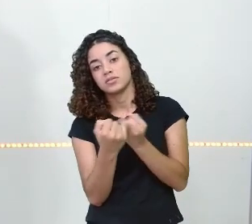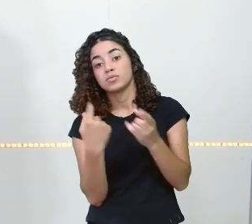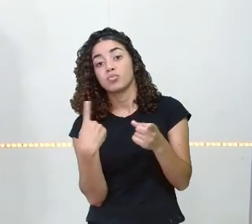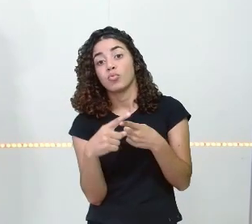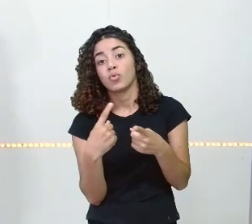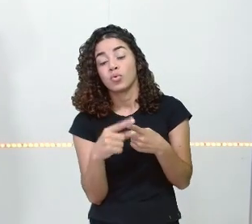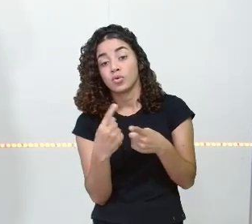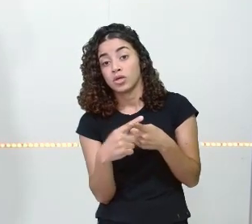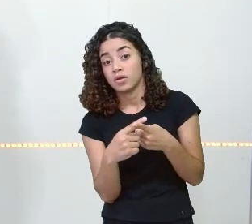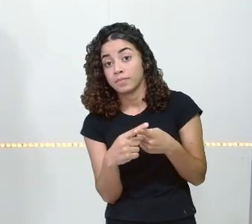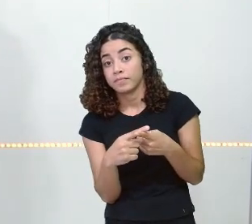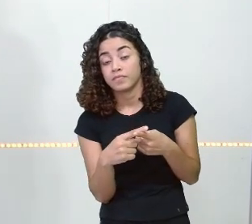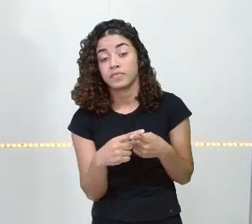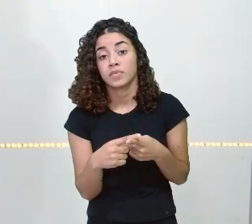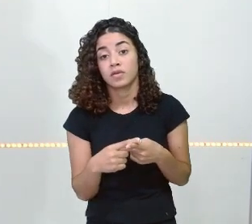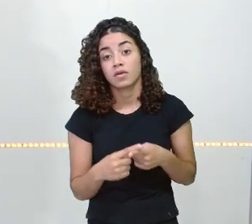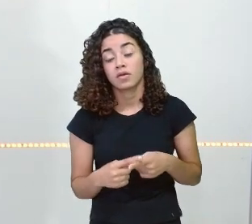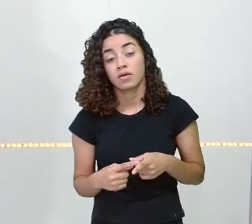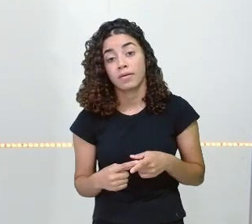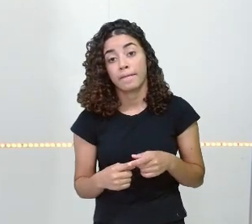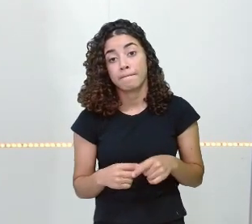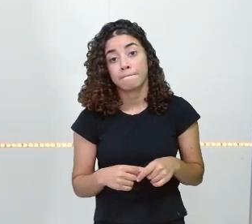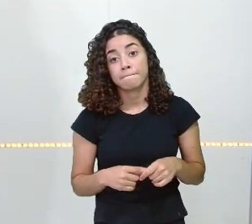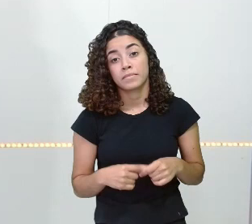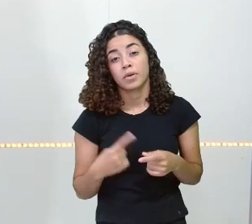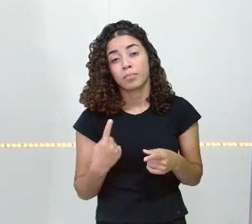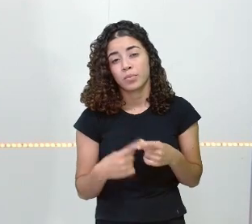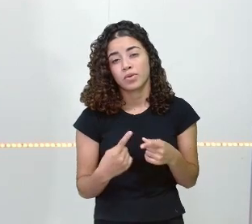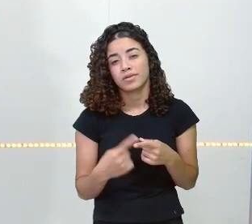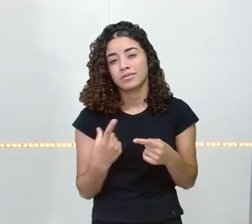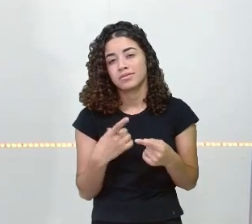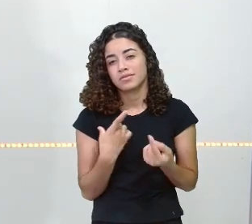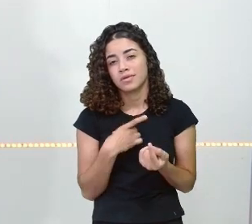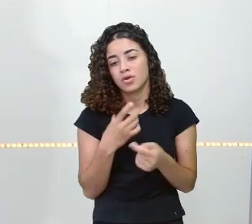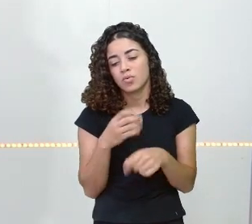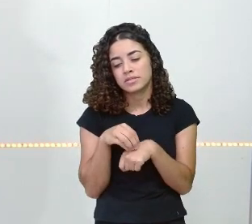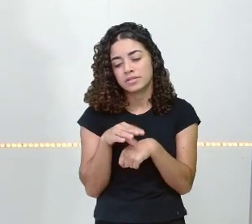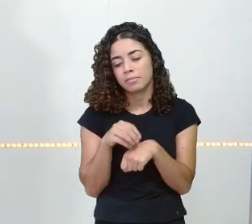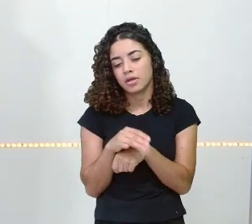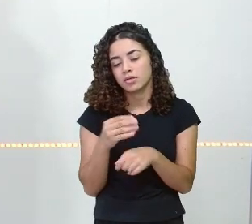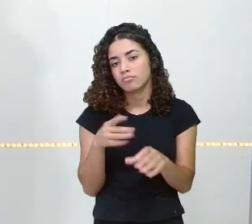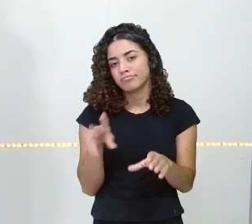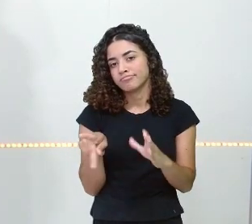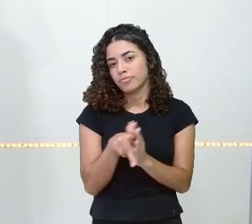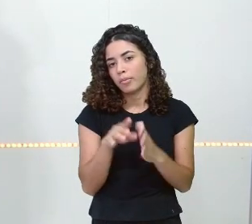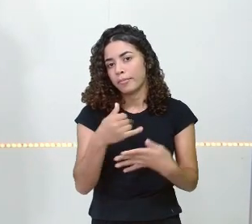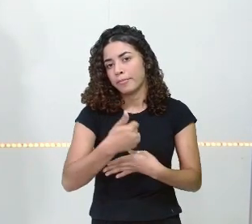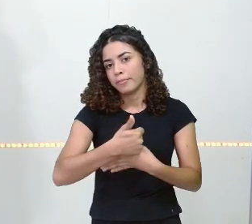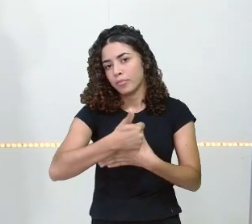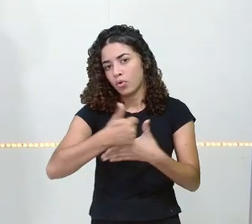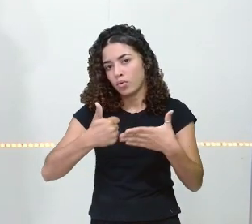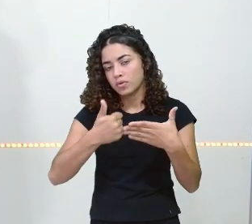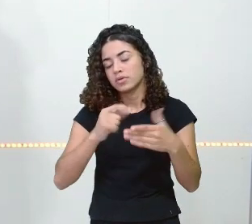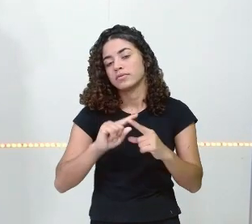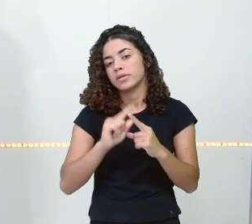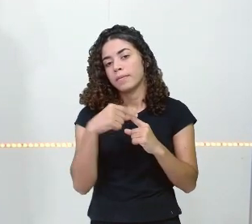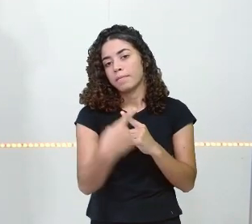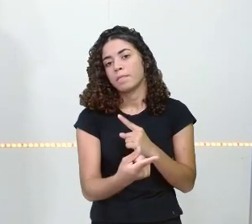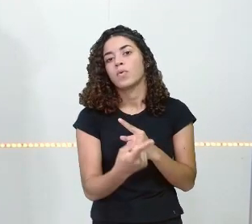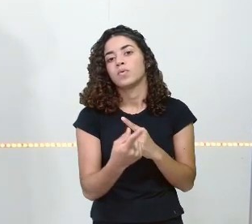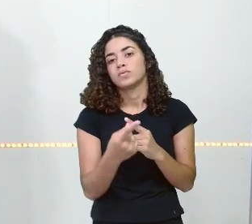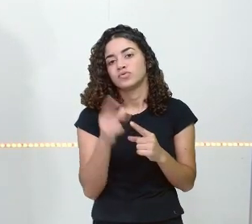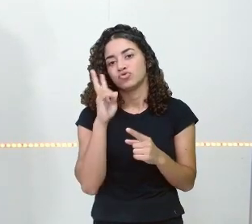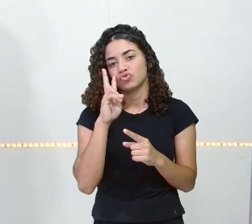quê? Porque geralmente tem um ensinamento moral também depois da história.